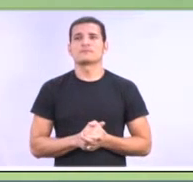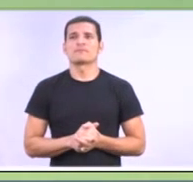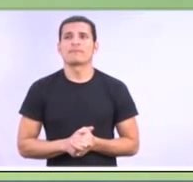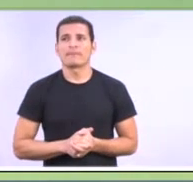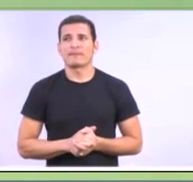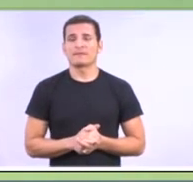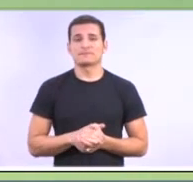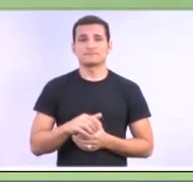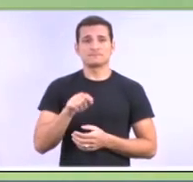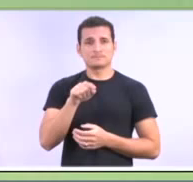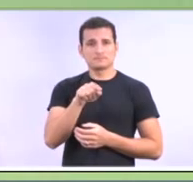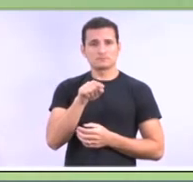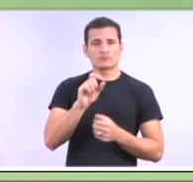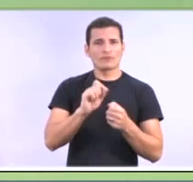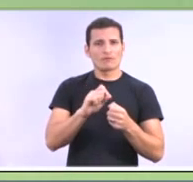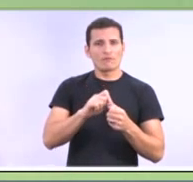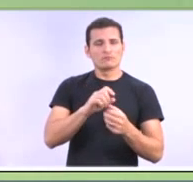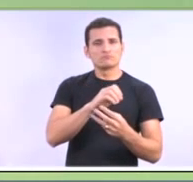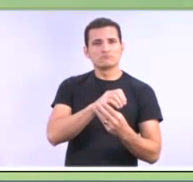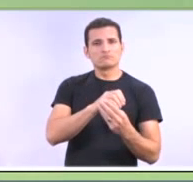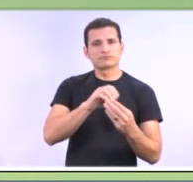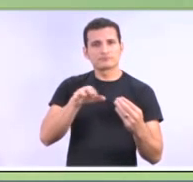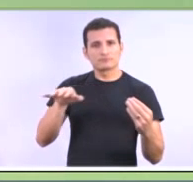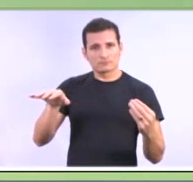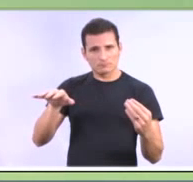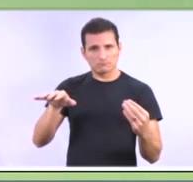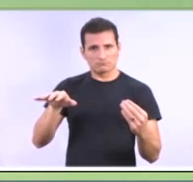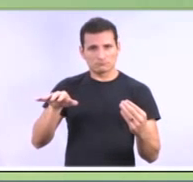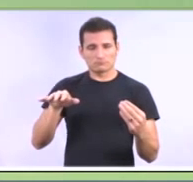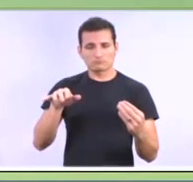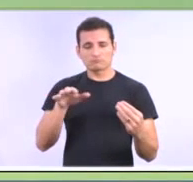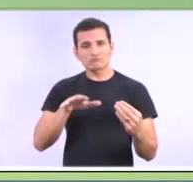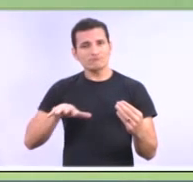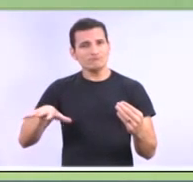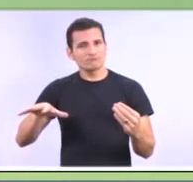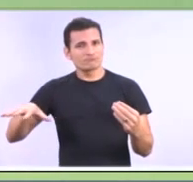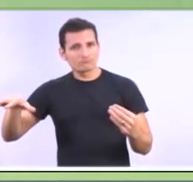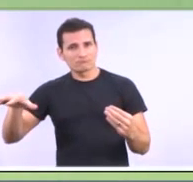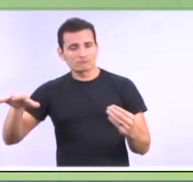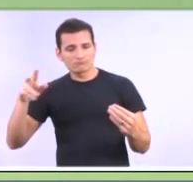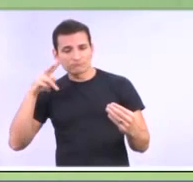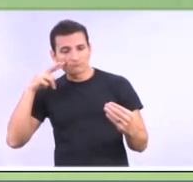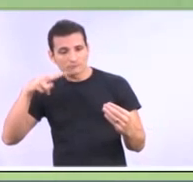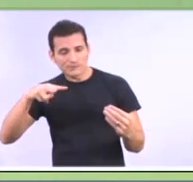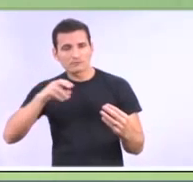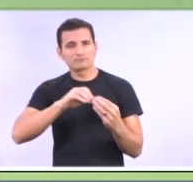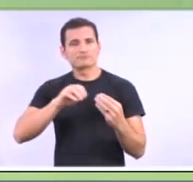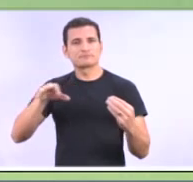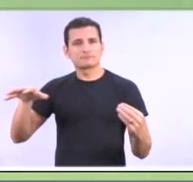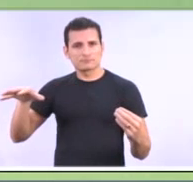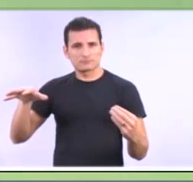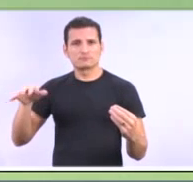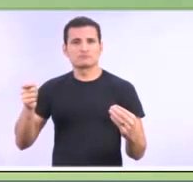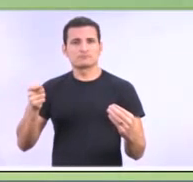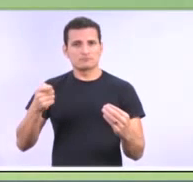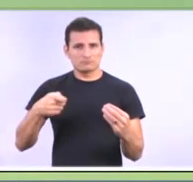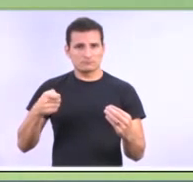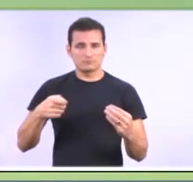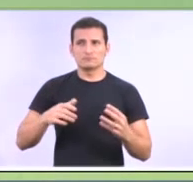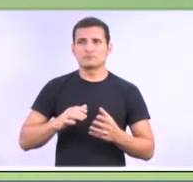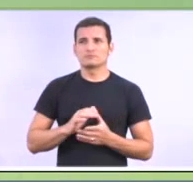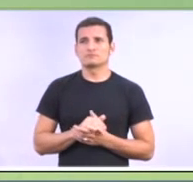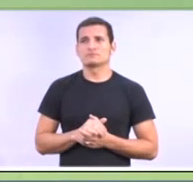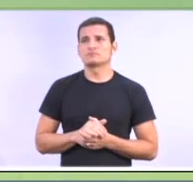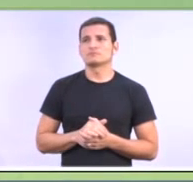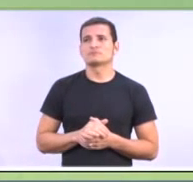realiza uma transmissão, todos os demais, eles escutam a transmissão. E o dispositivo